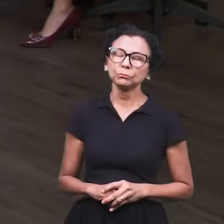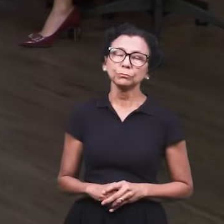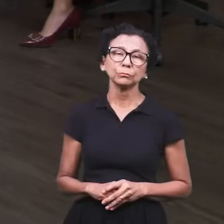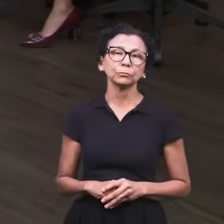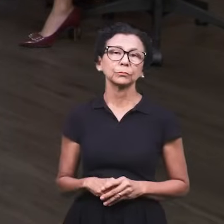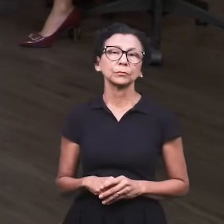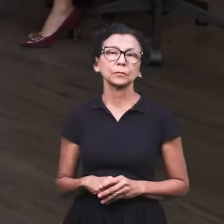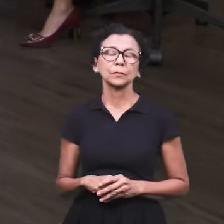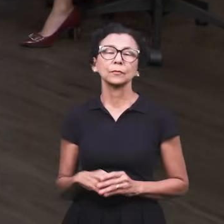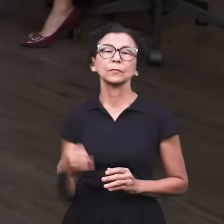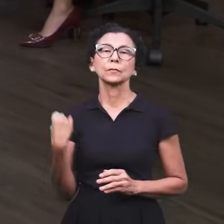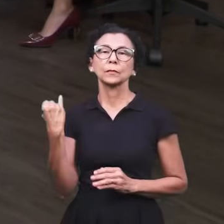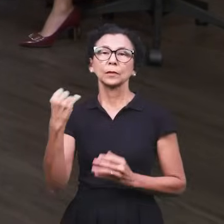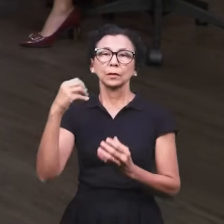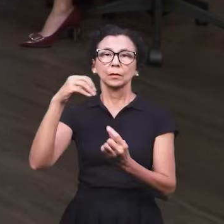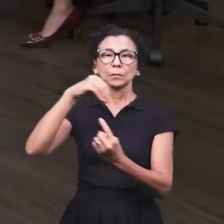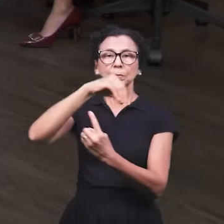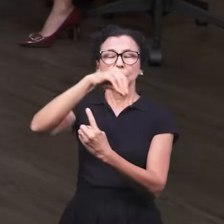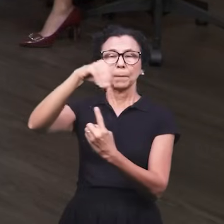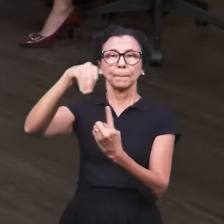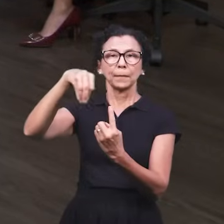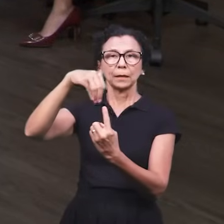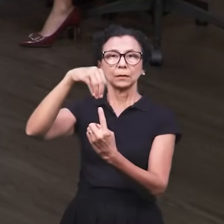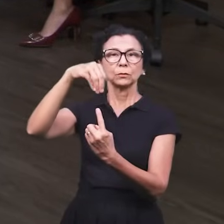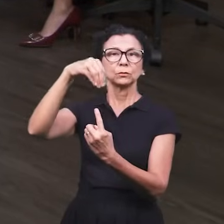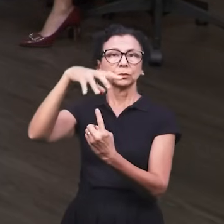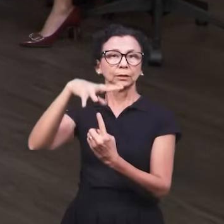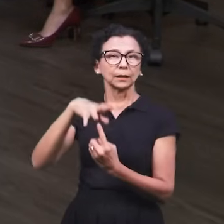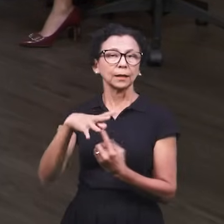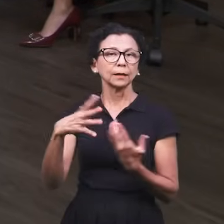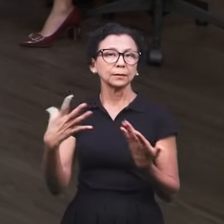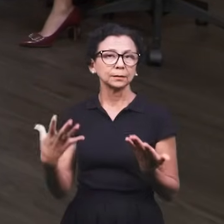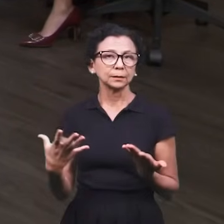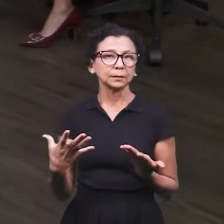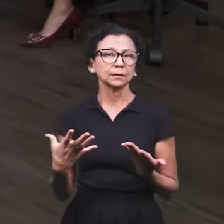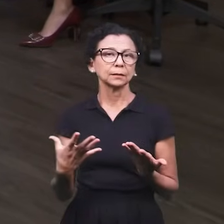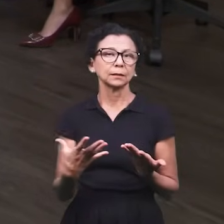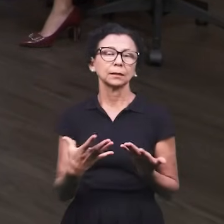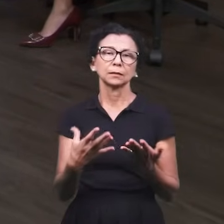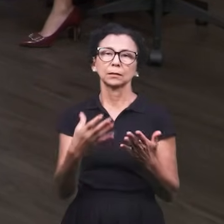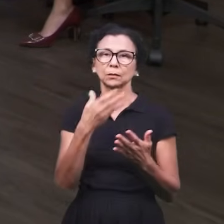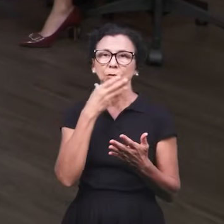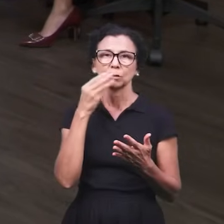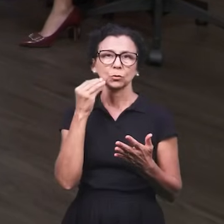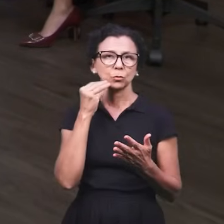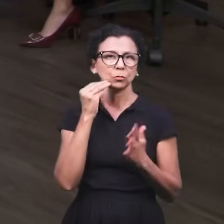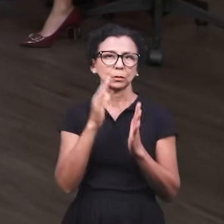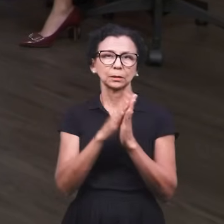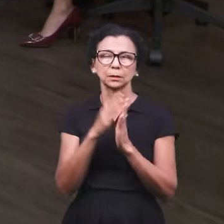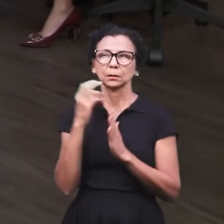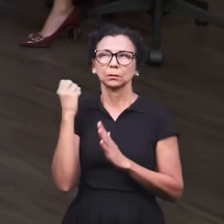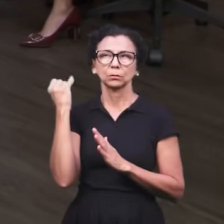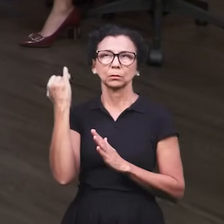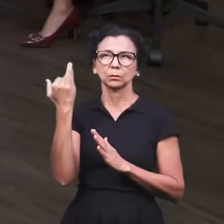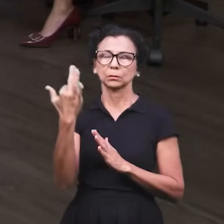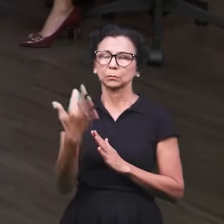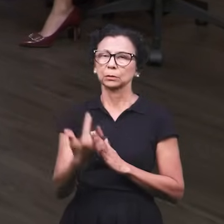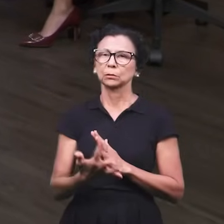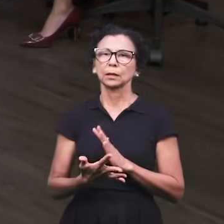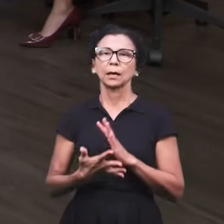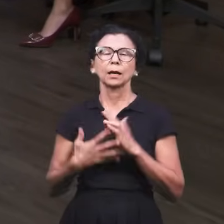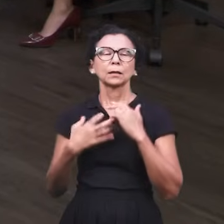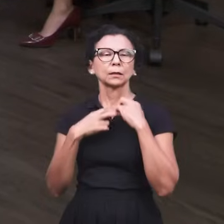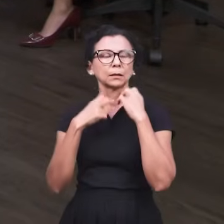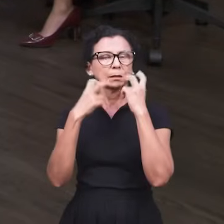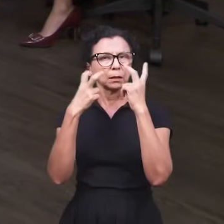recursos, Sim. esses meios, você citou alguns, o jejum, oração, clamor, a palavra, o louvor,